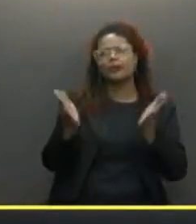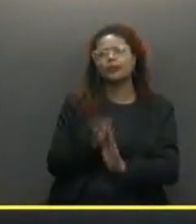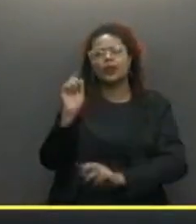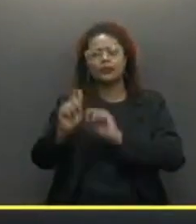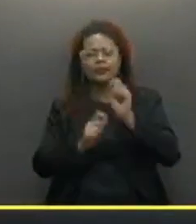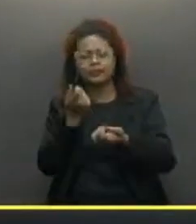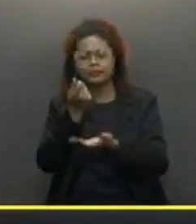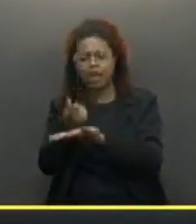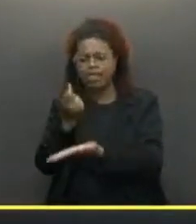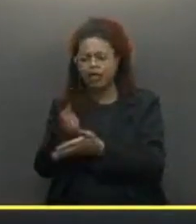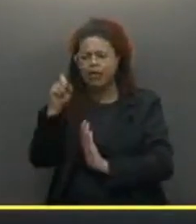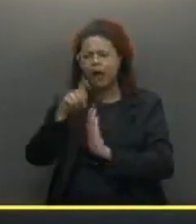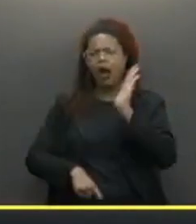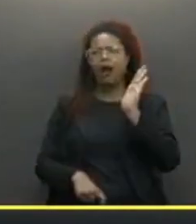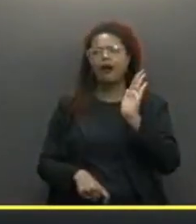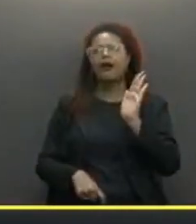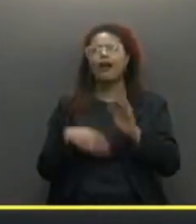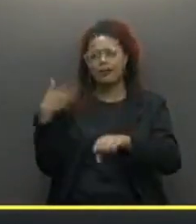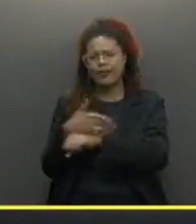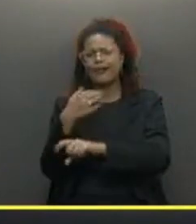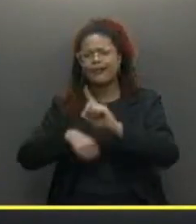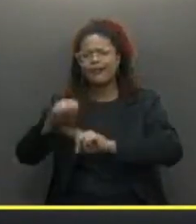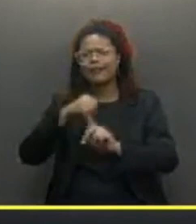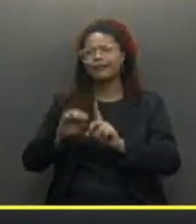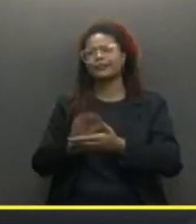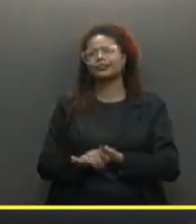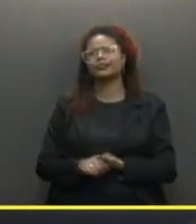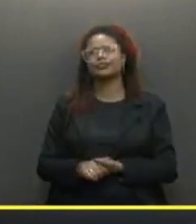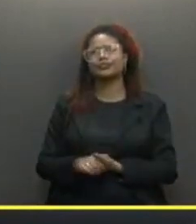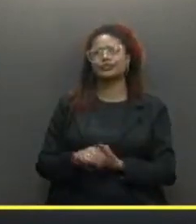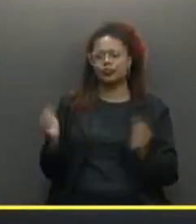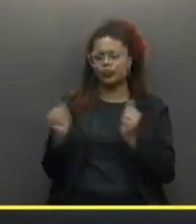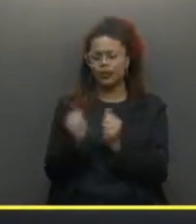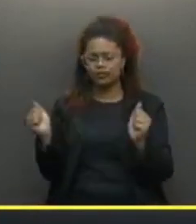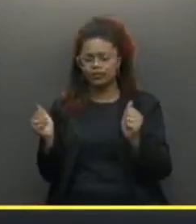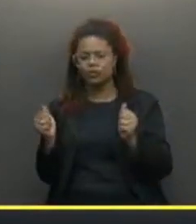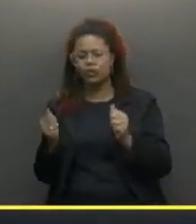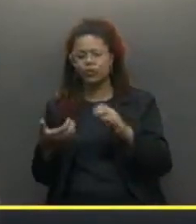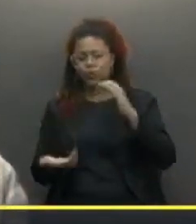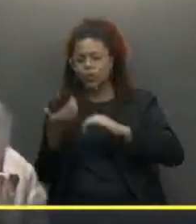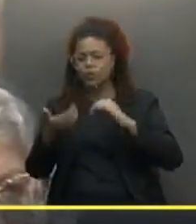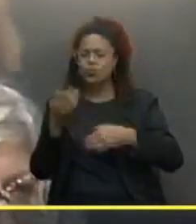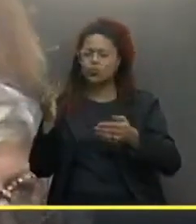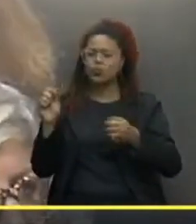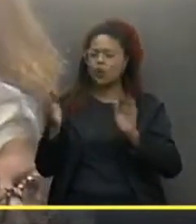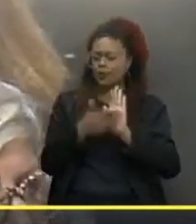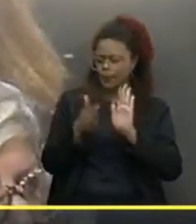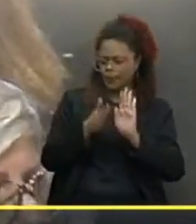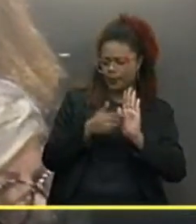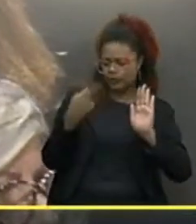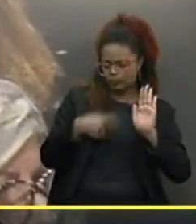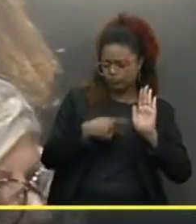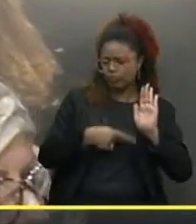ver com a participação da sociedade. Então é essa participação que pode, junto com o Congresso Nacional, fazer com que as propostas que saiam